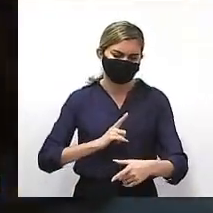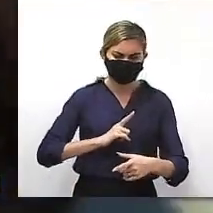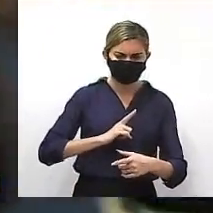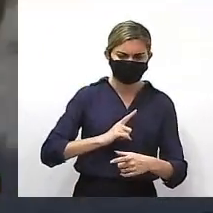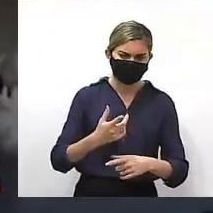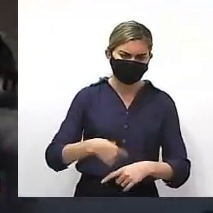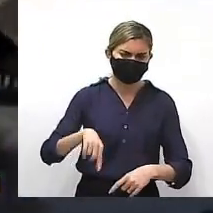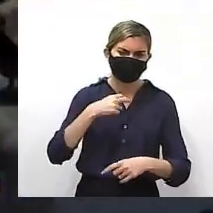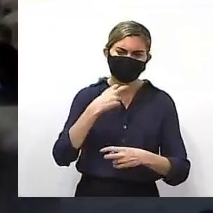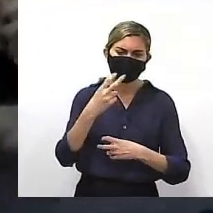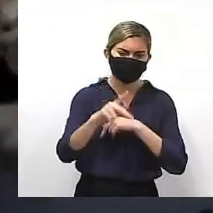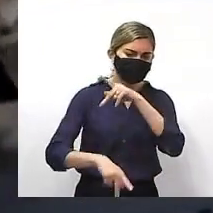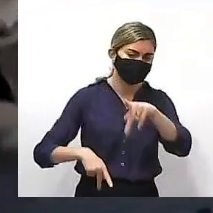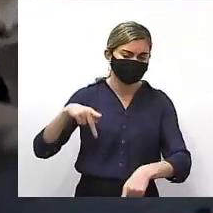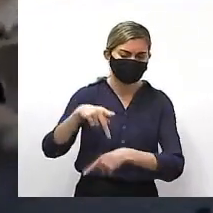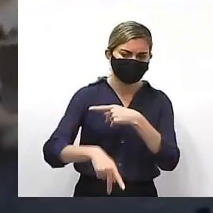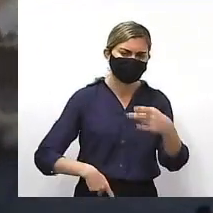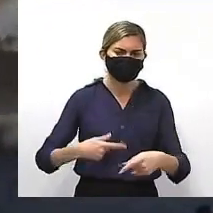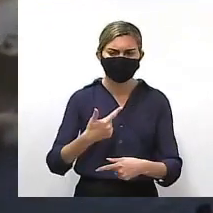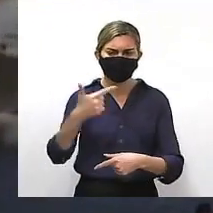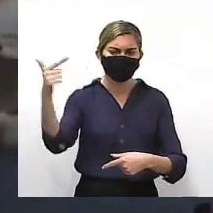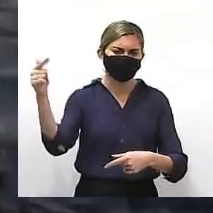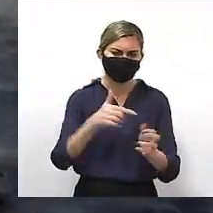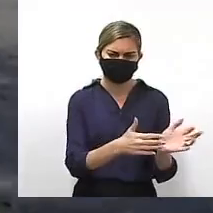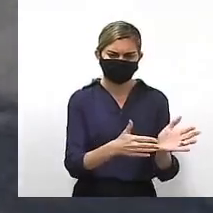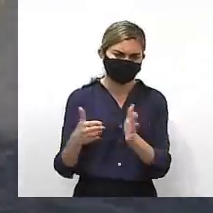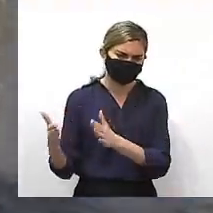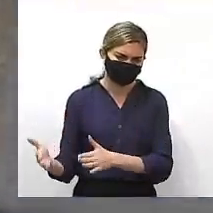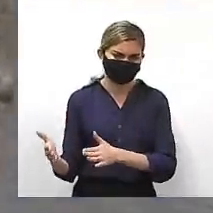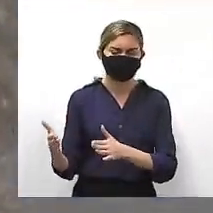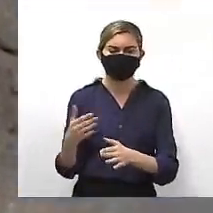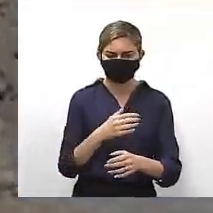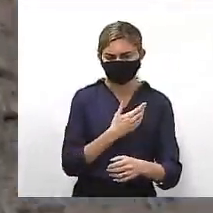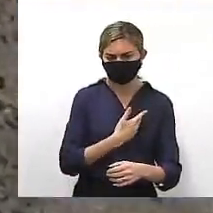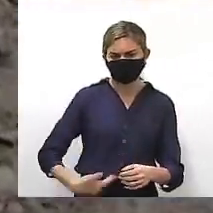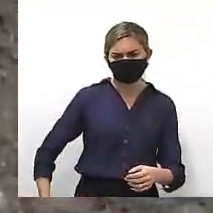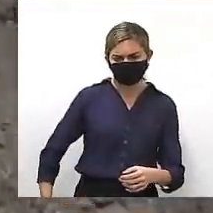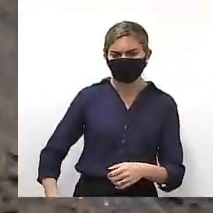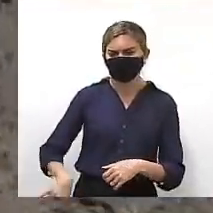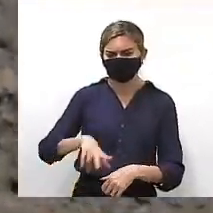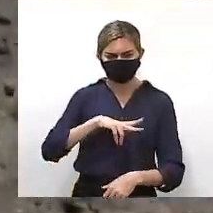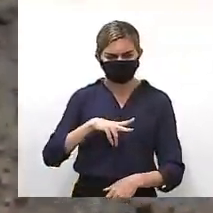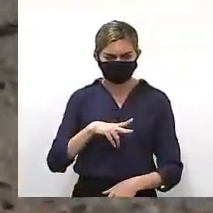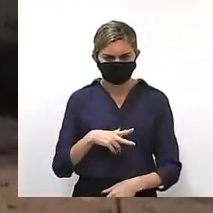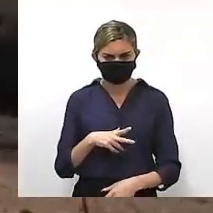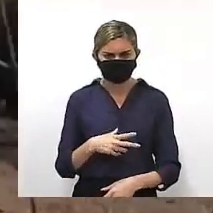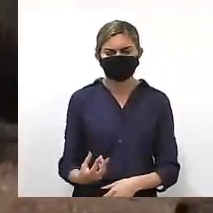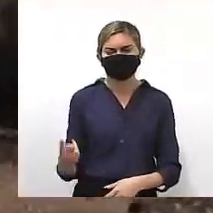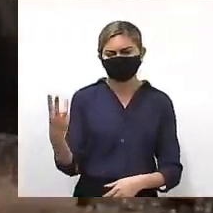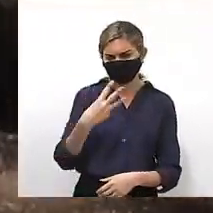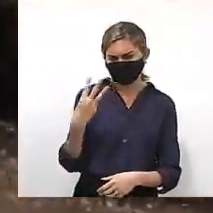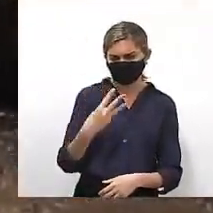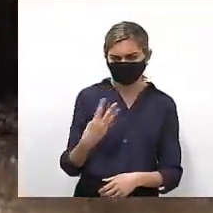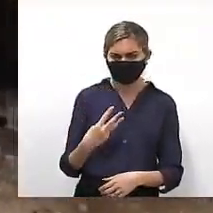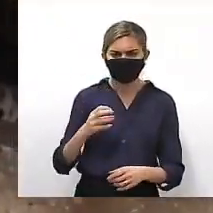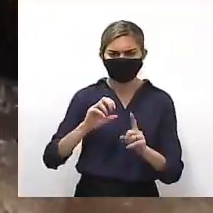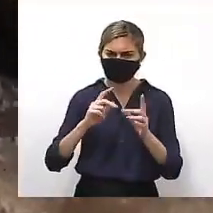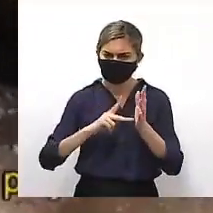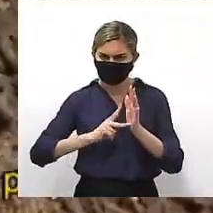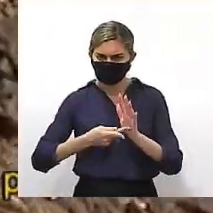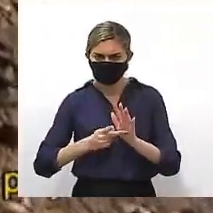voz ativa da população e outra série de atores do poder público, privado, terceiro setor e